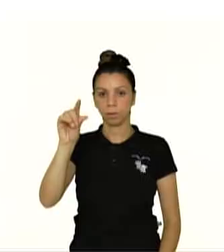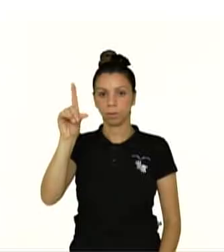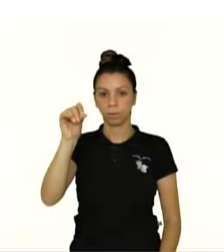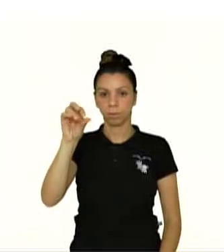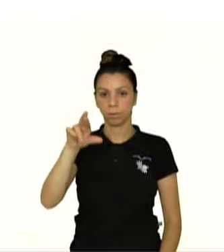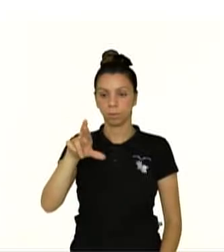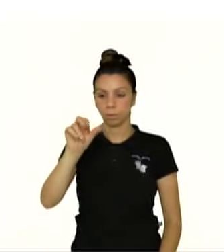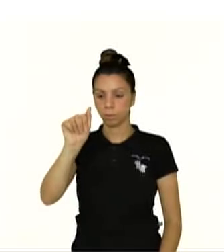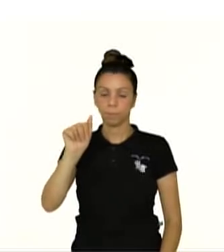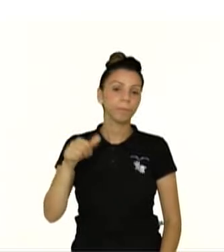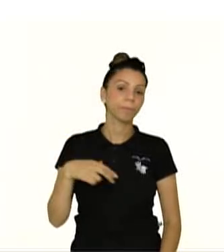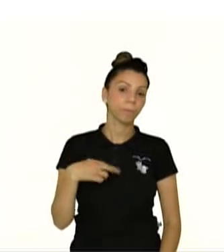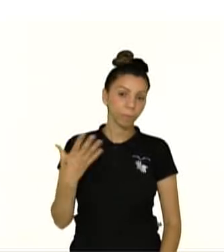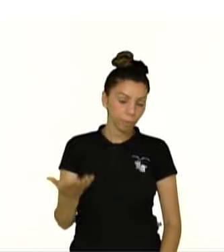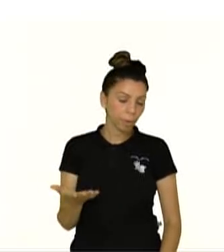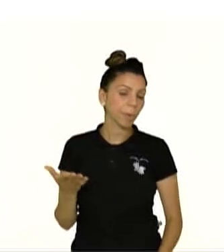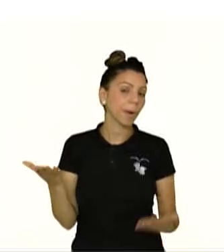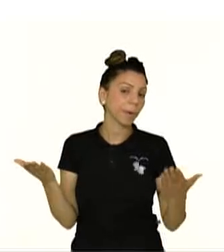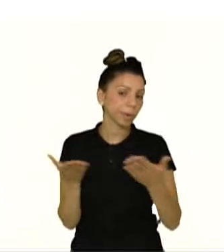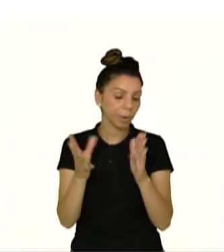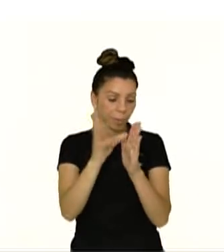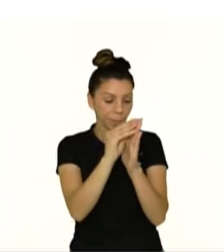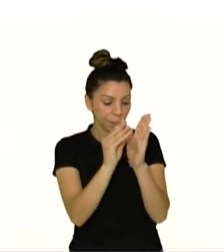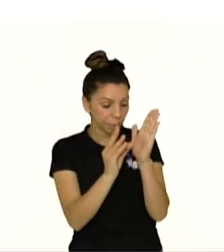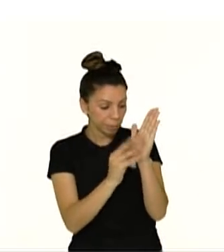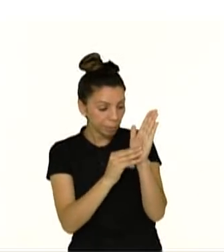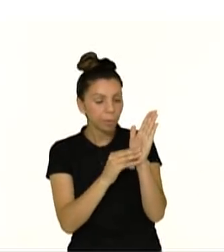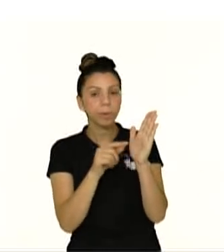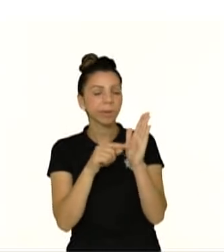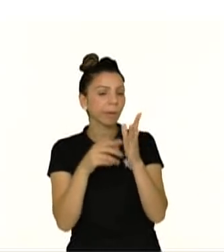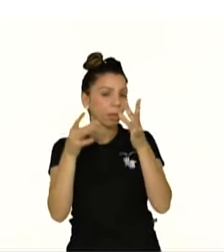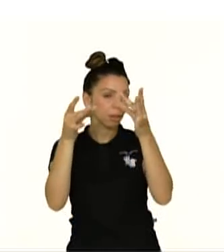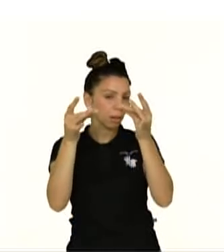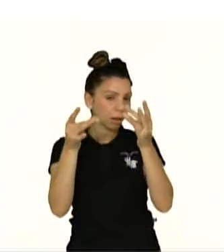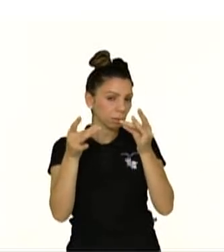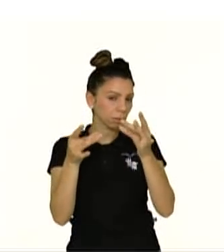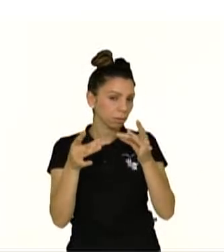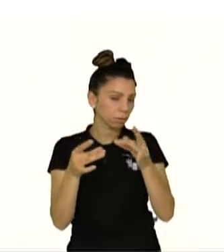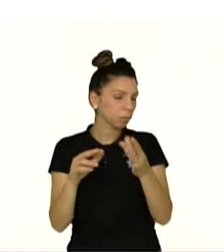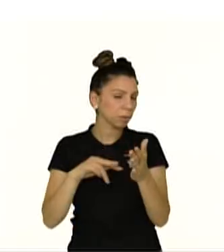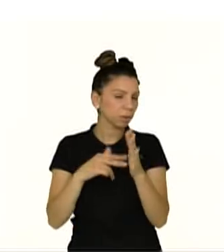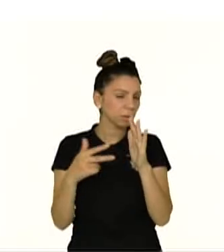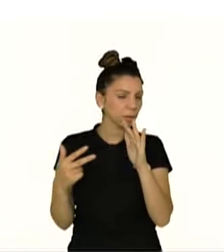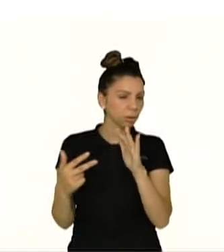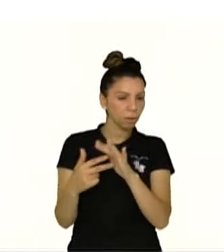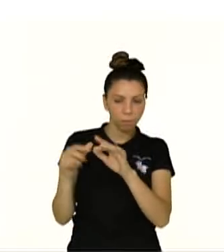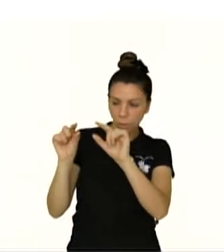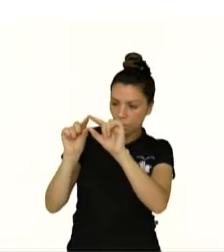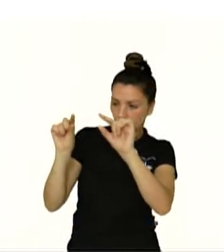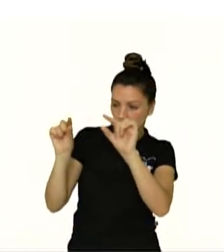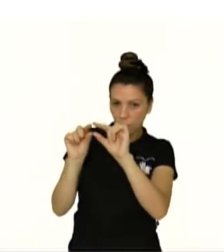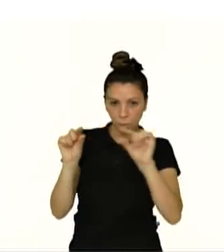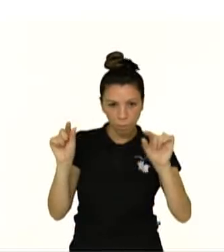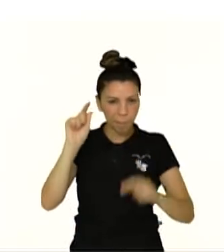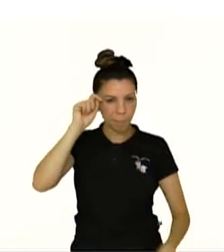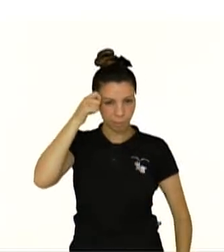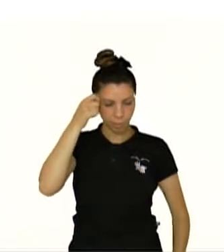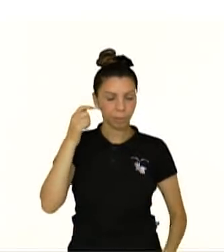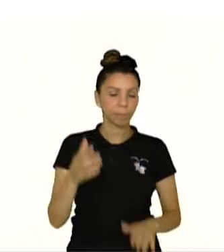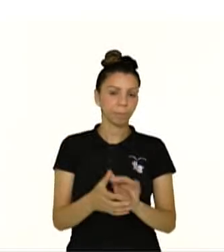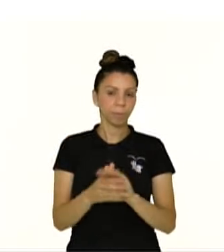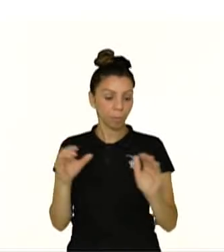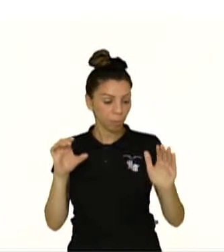um contato, um conteúdo com vocês um pouco mais detalhado sobre a missão civilizadora. Então, o conceito de